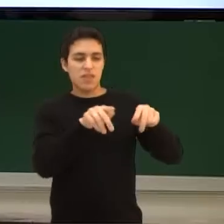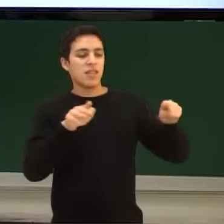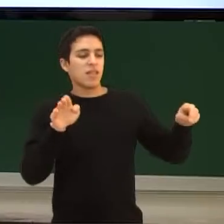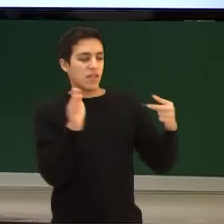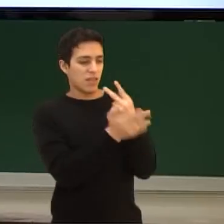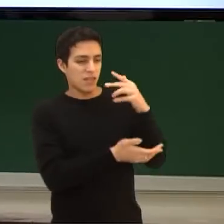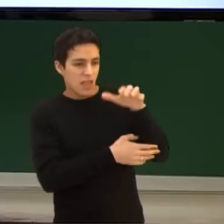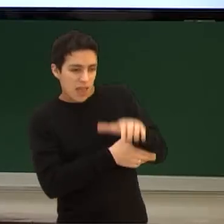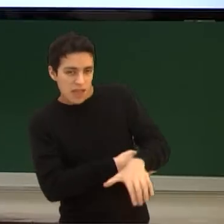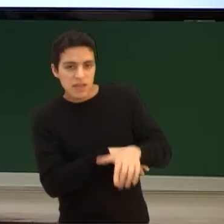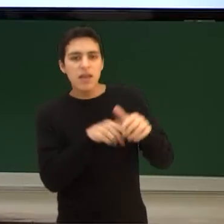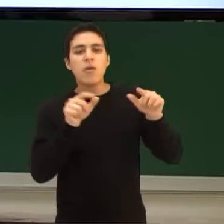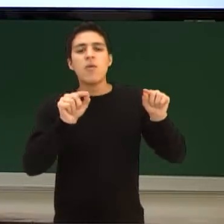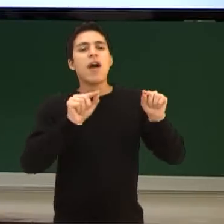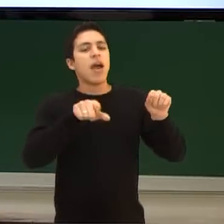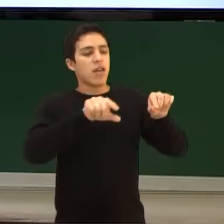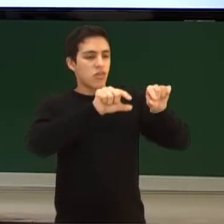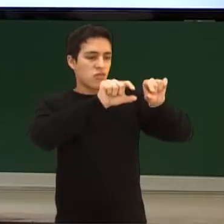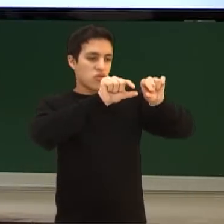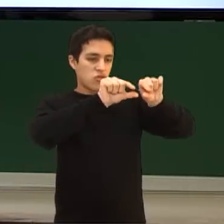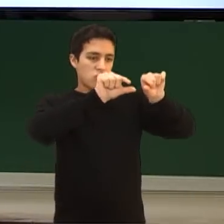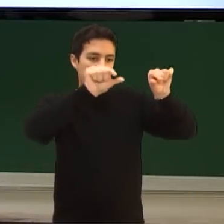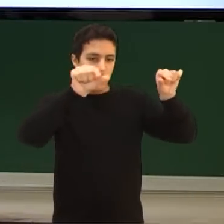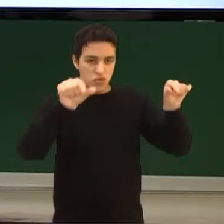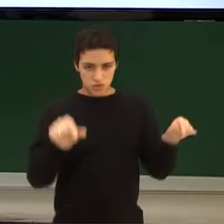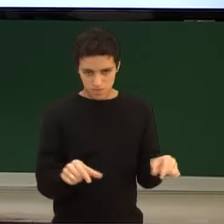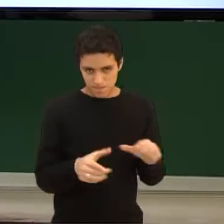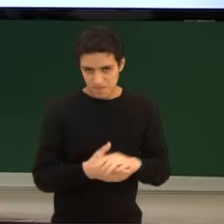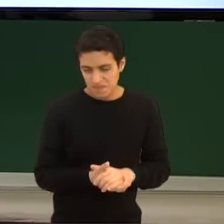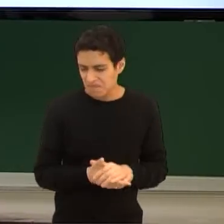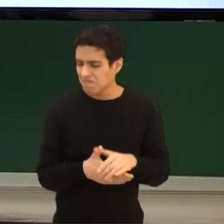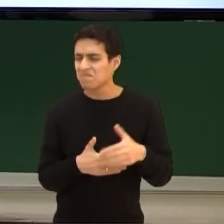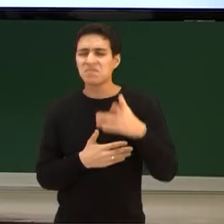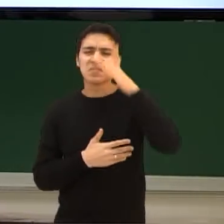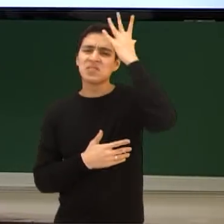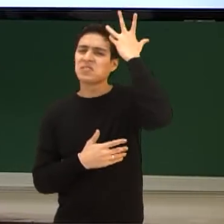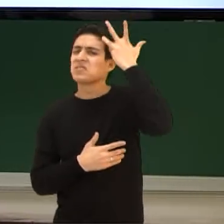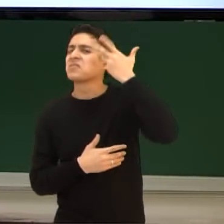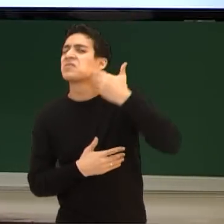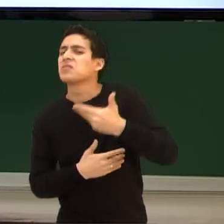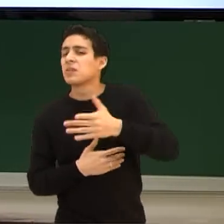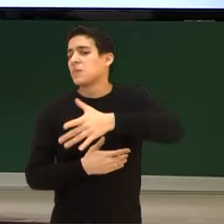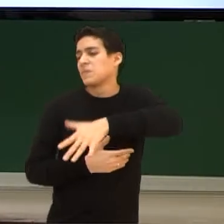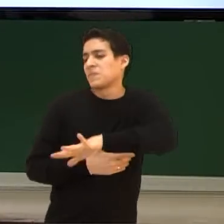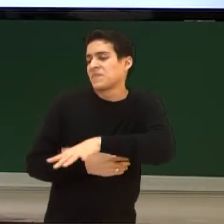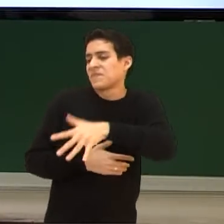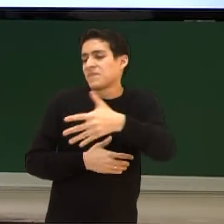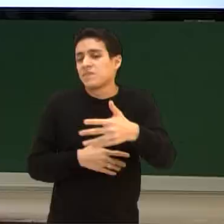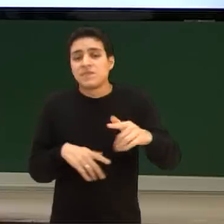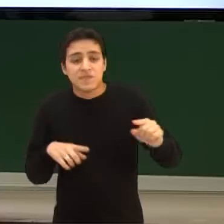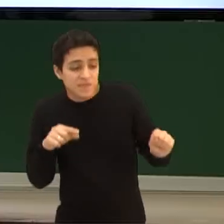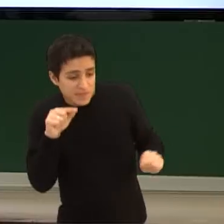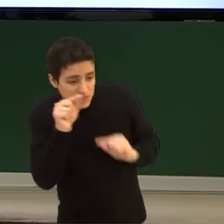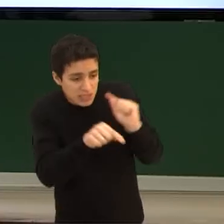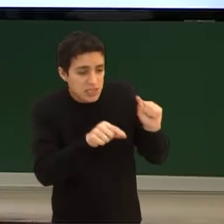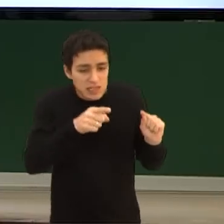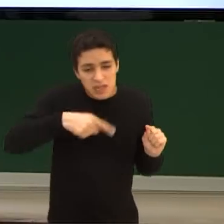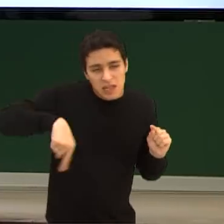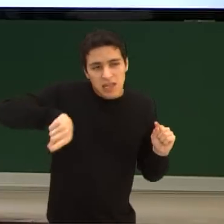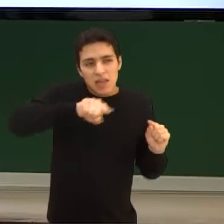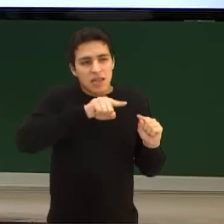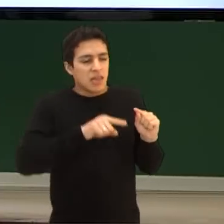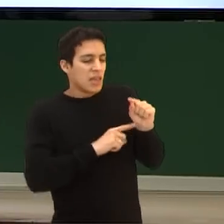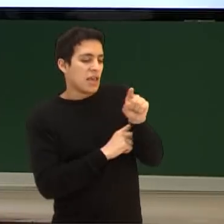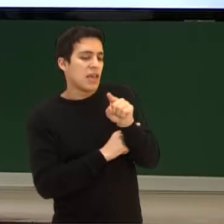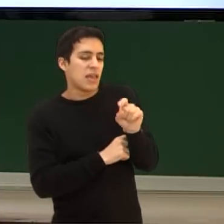aí na tuba uterina. Então após uns 5 dias, mais ou menos, é que esse zigoto,